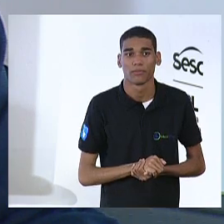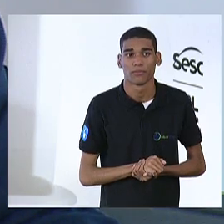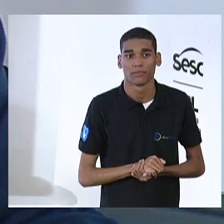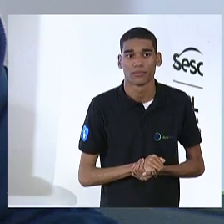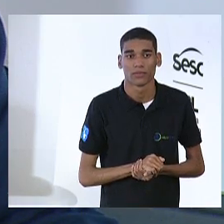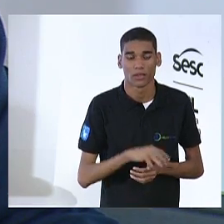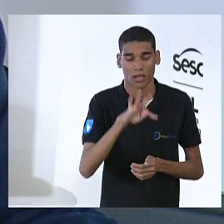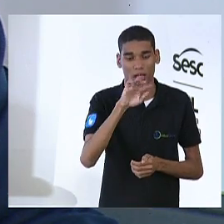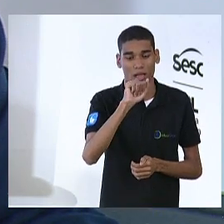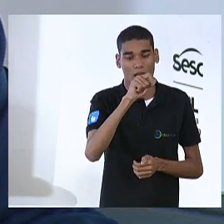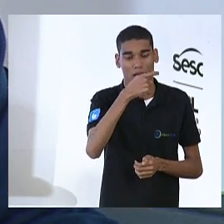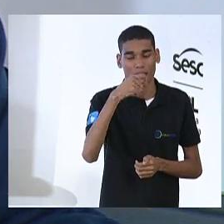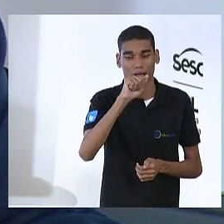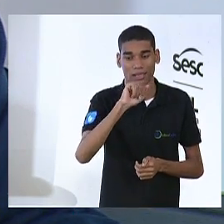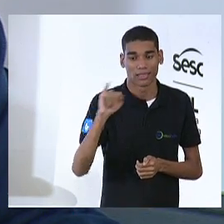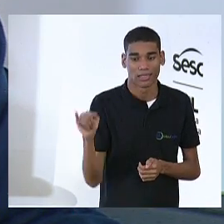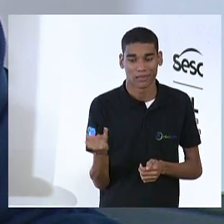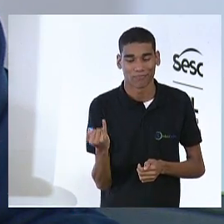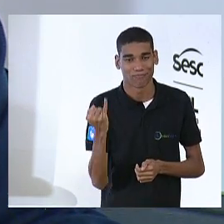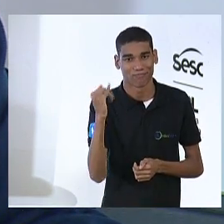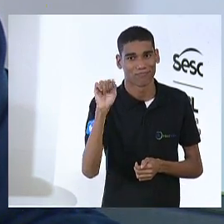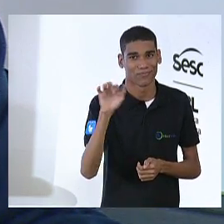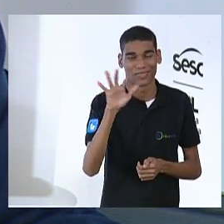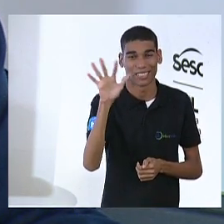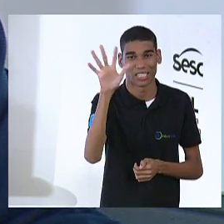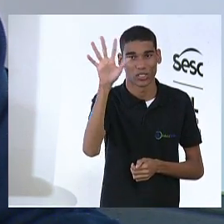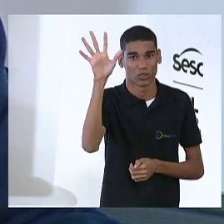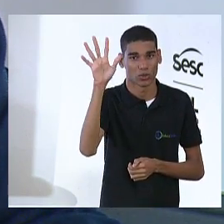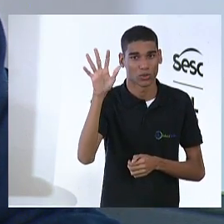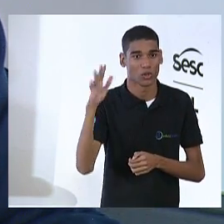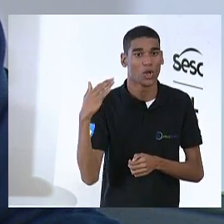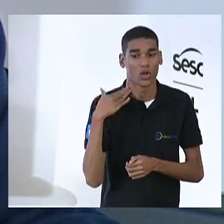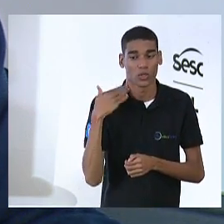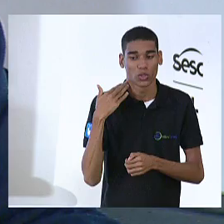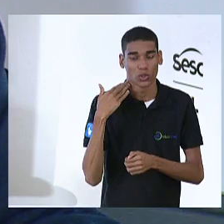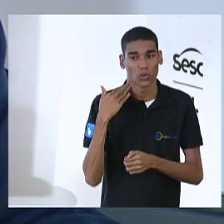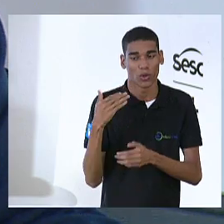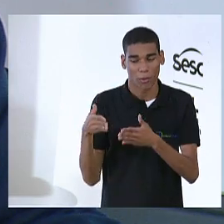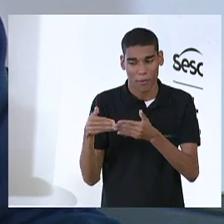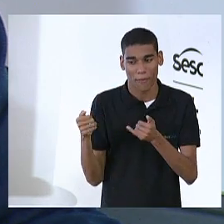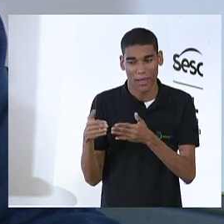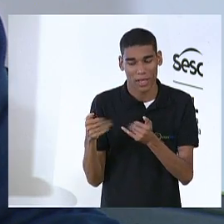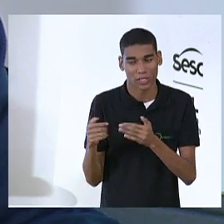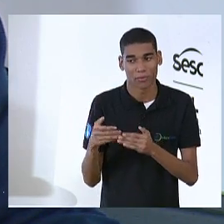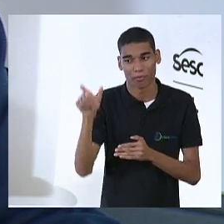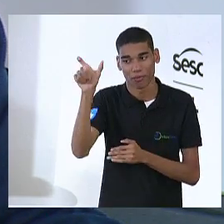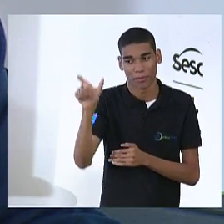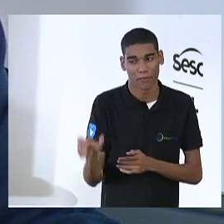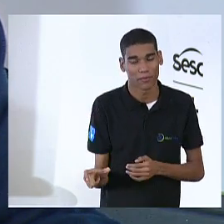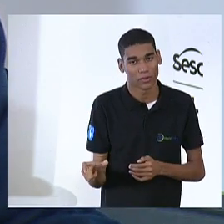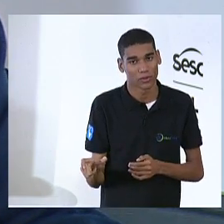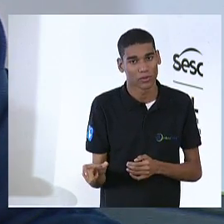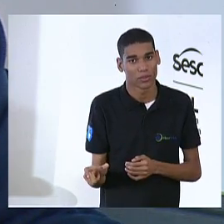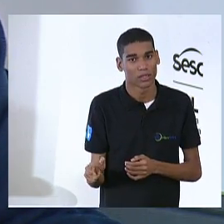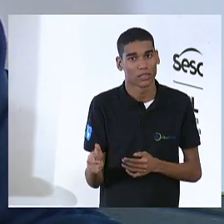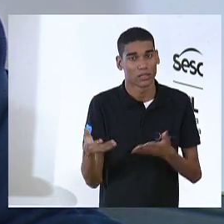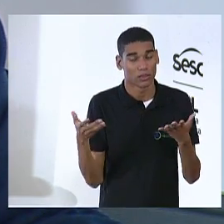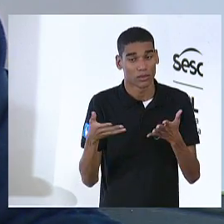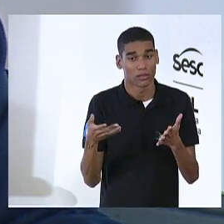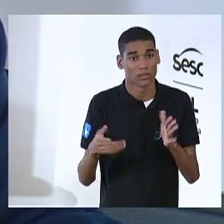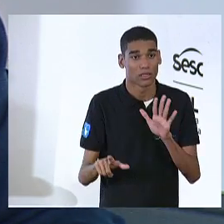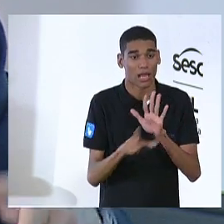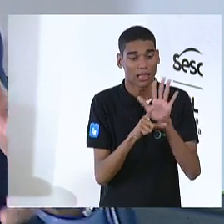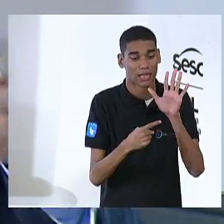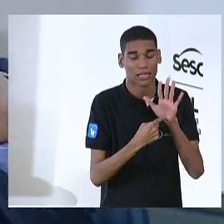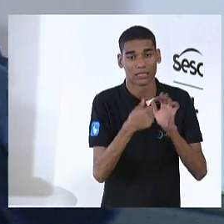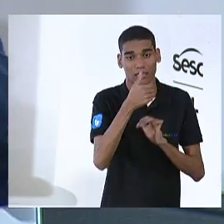a taxa de juros cobrada pelos bancos para a pessoa física da ordem de 100% hoje.